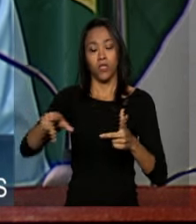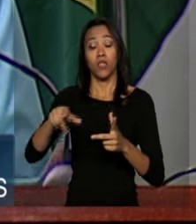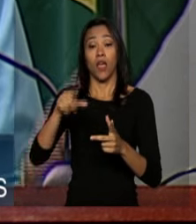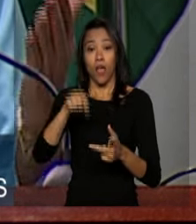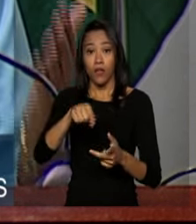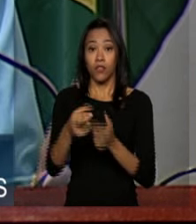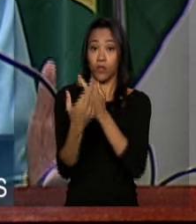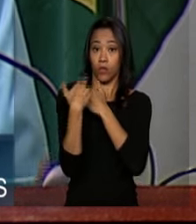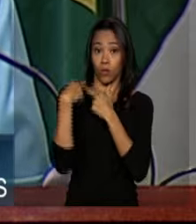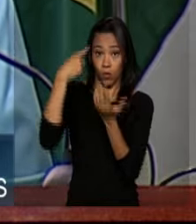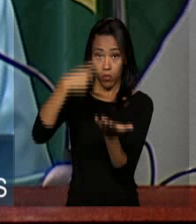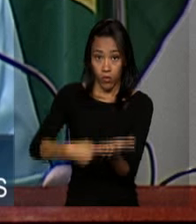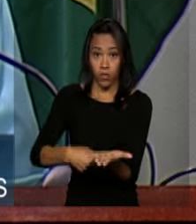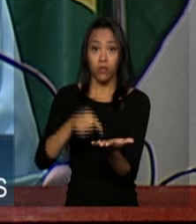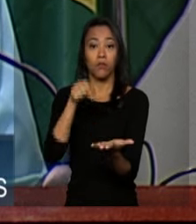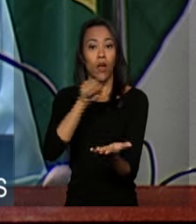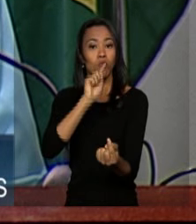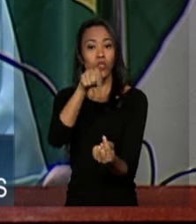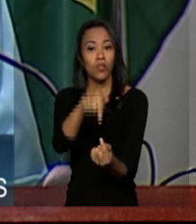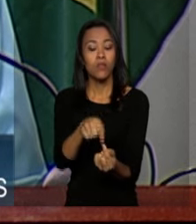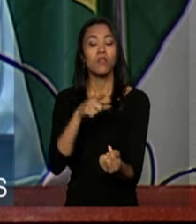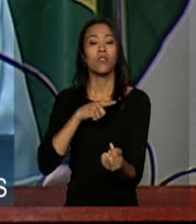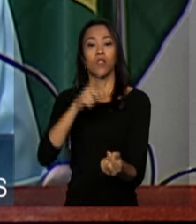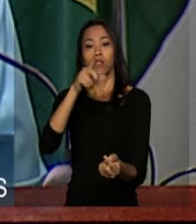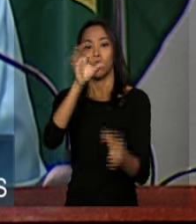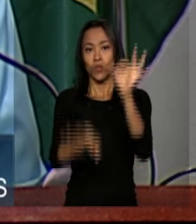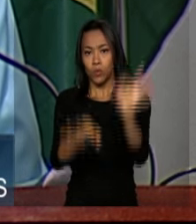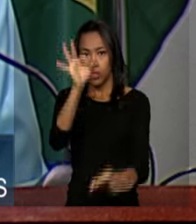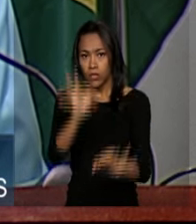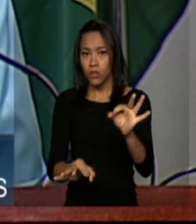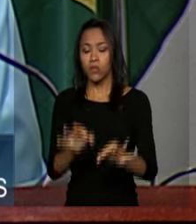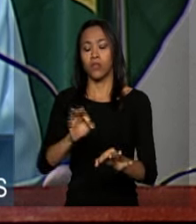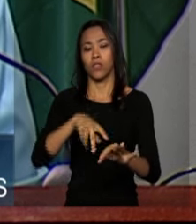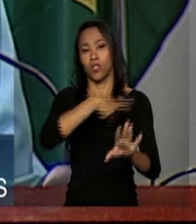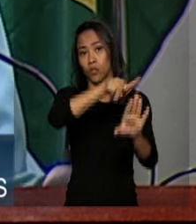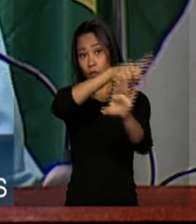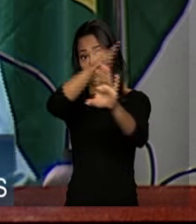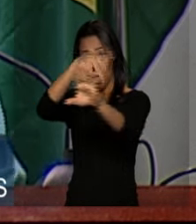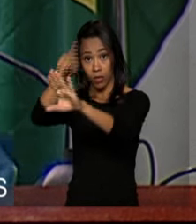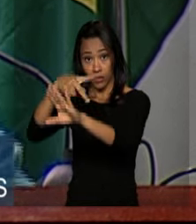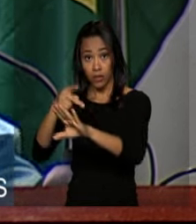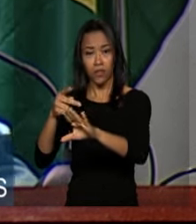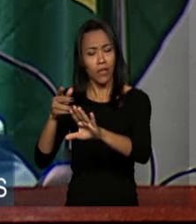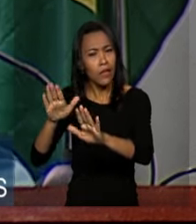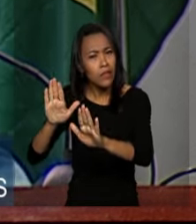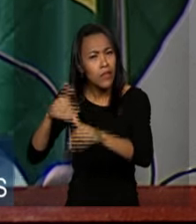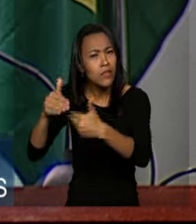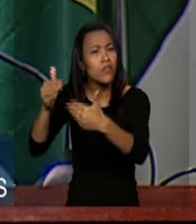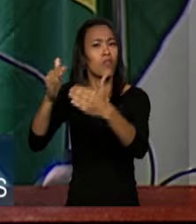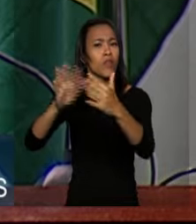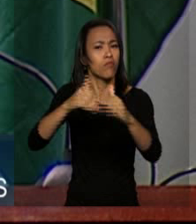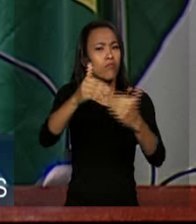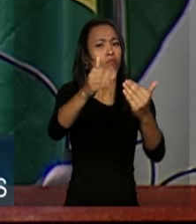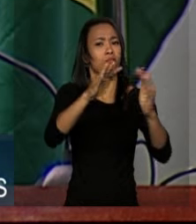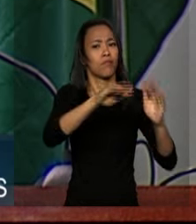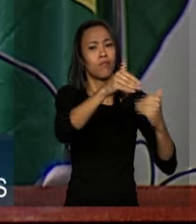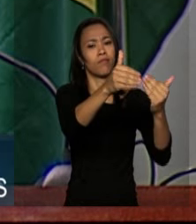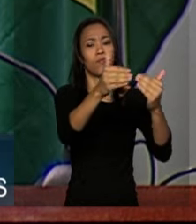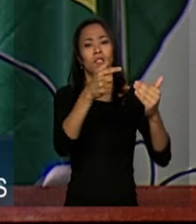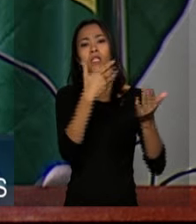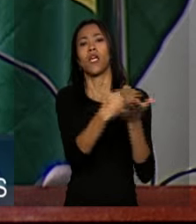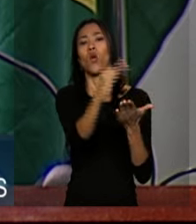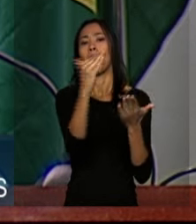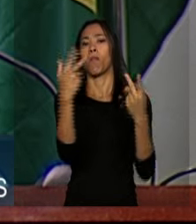faz justiça ao fato dos países em desenvolvimento emergentes terem começado